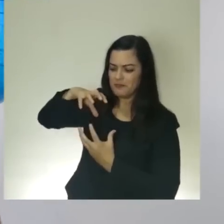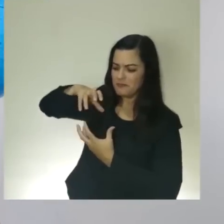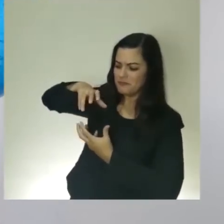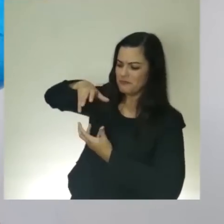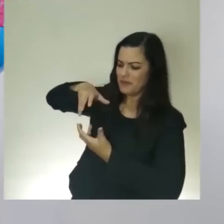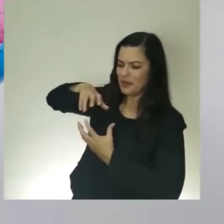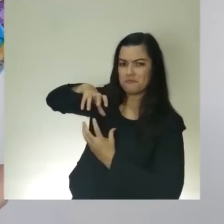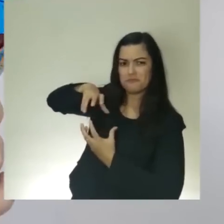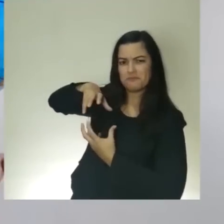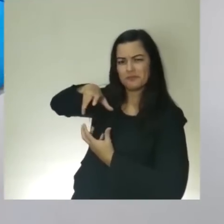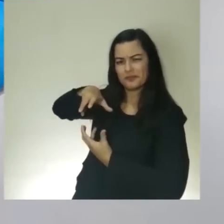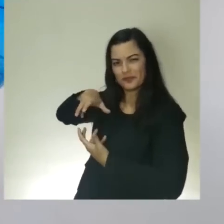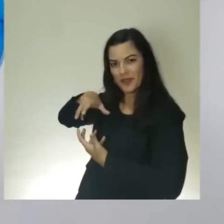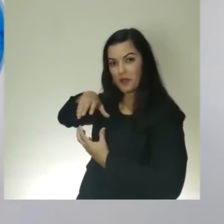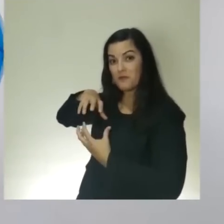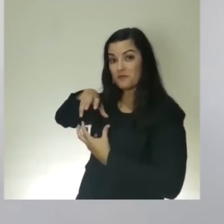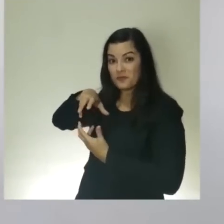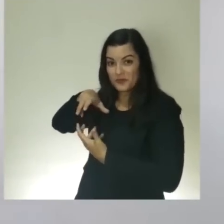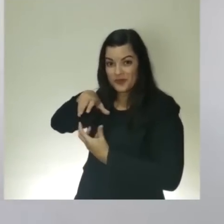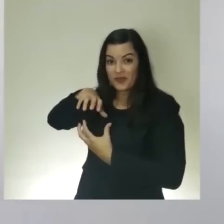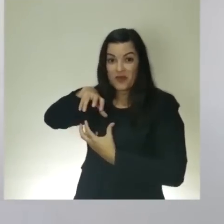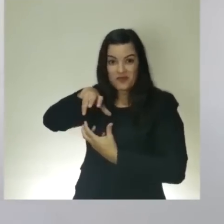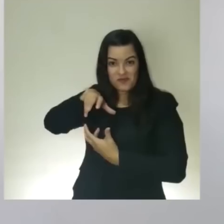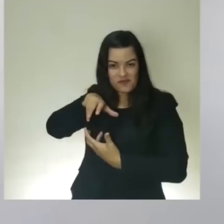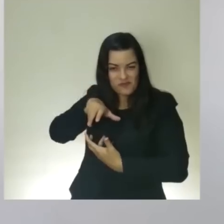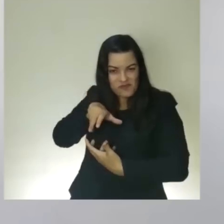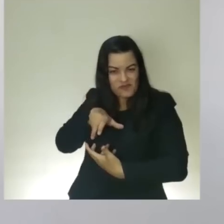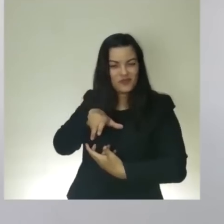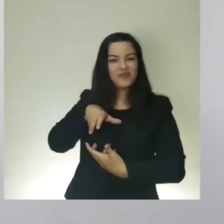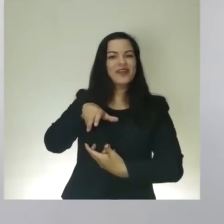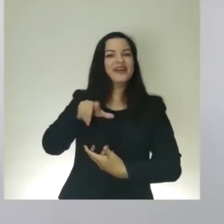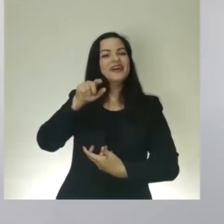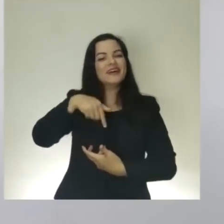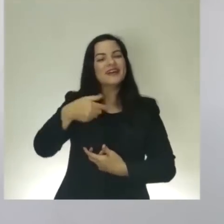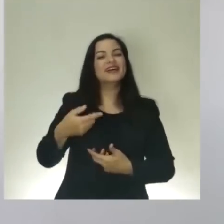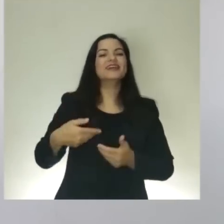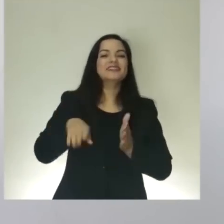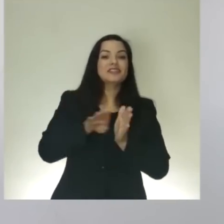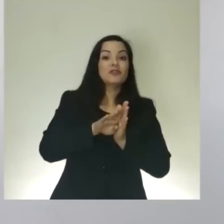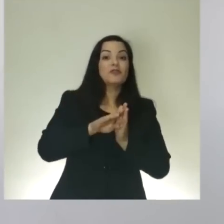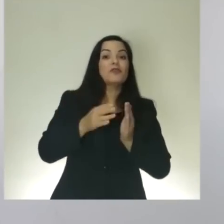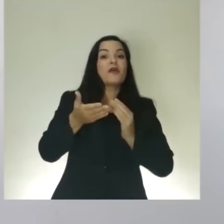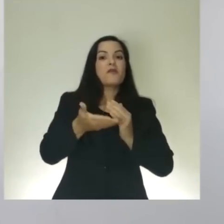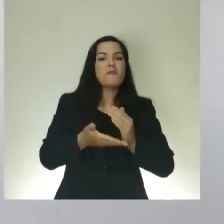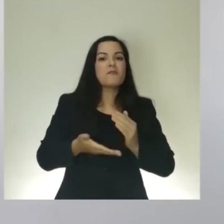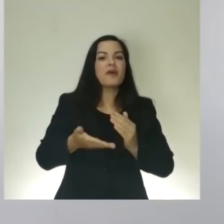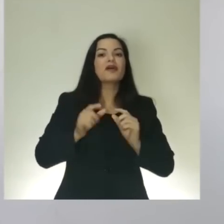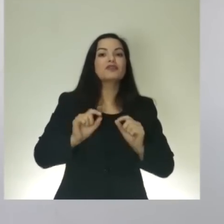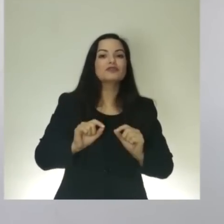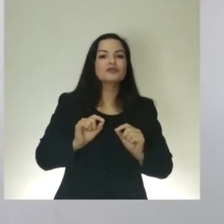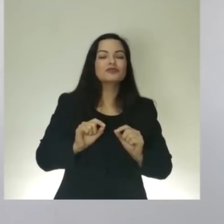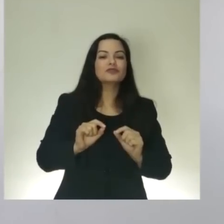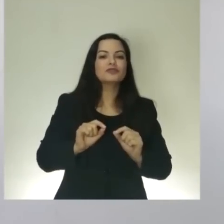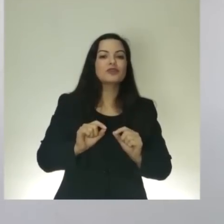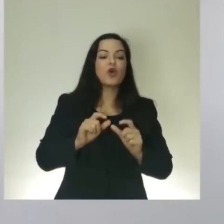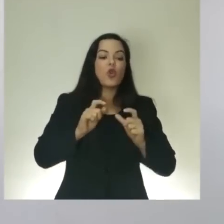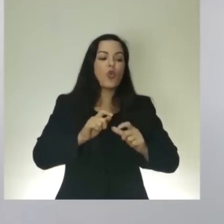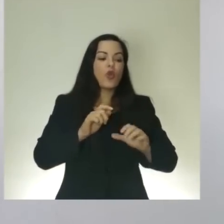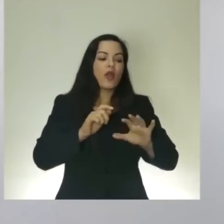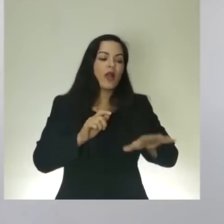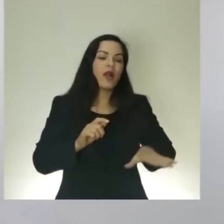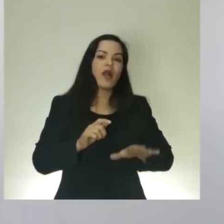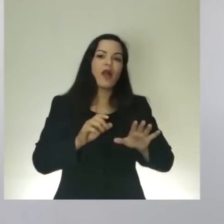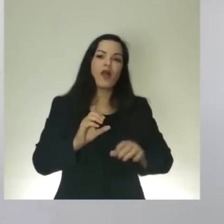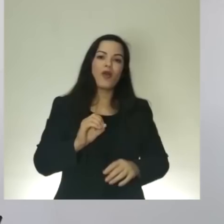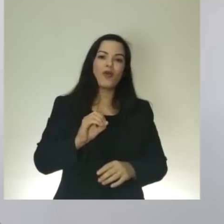pouquinho, vamos girar, girar, girar e vamos chegar aqui embaixo na região da Oceania, onde nós temos a